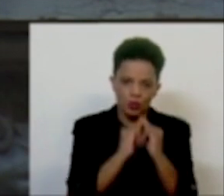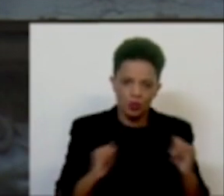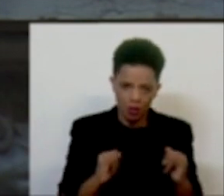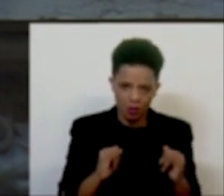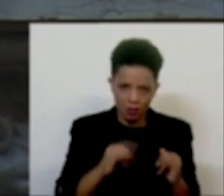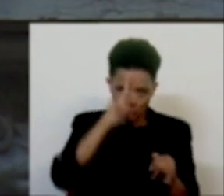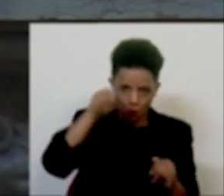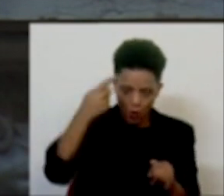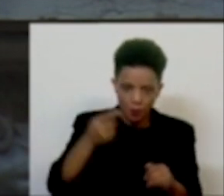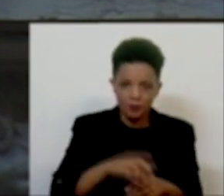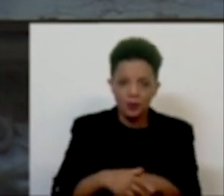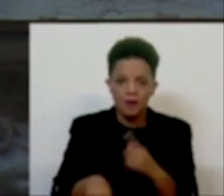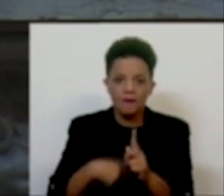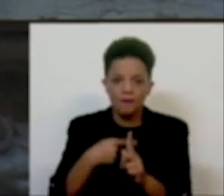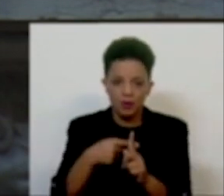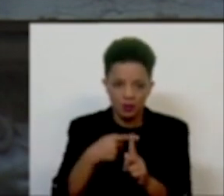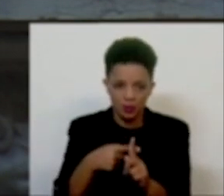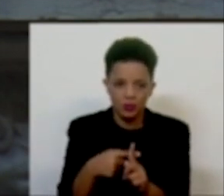internacionalmente. As vantagens...